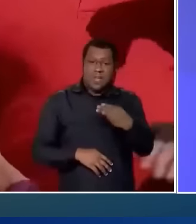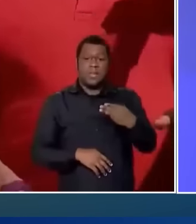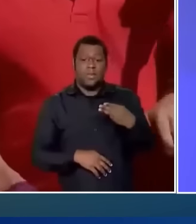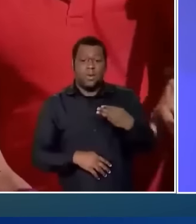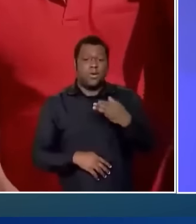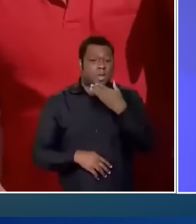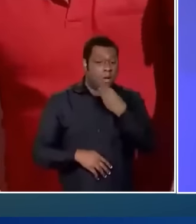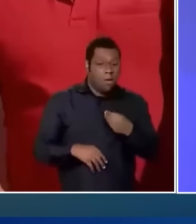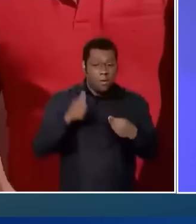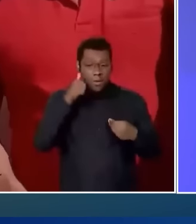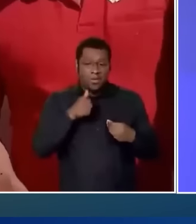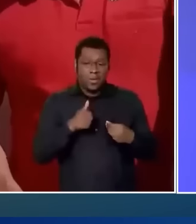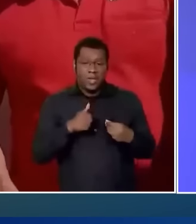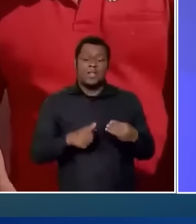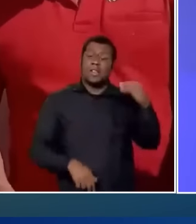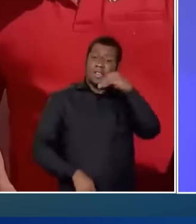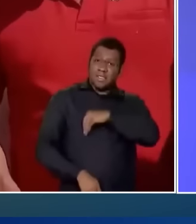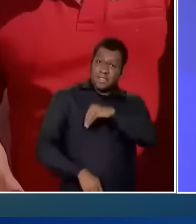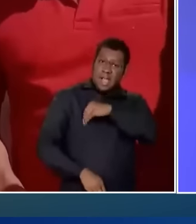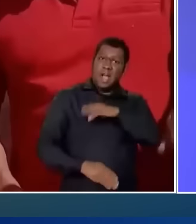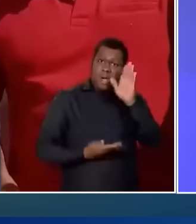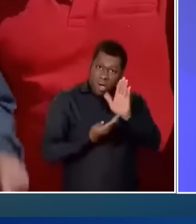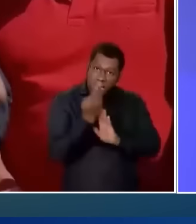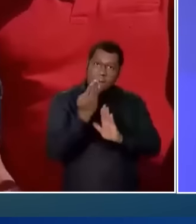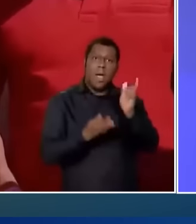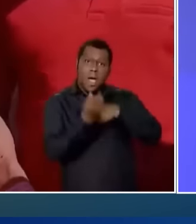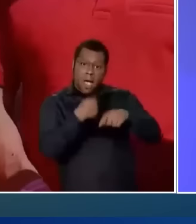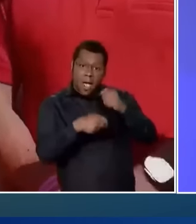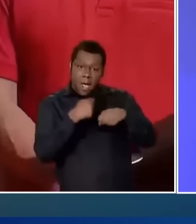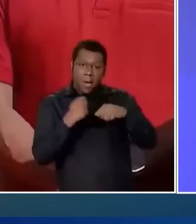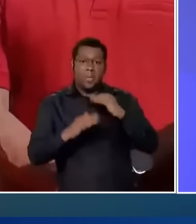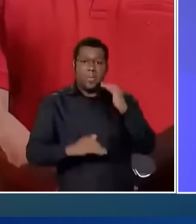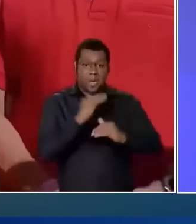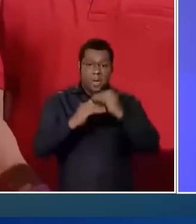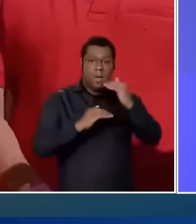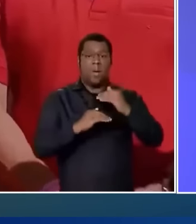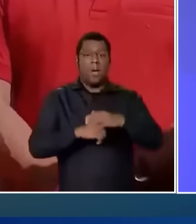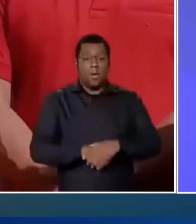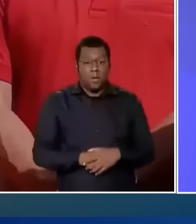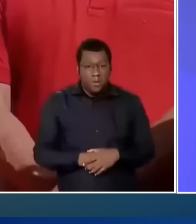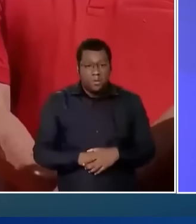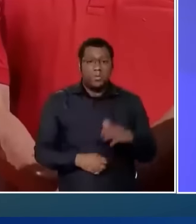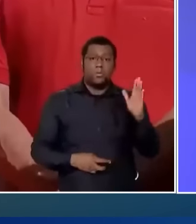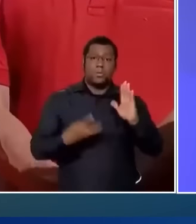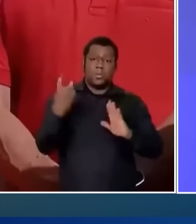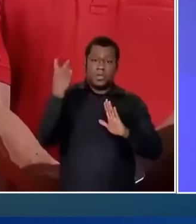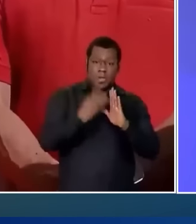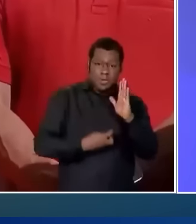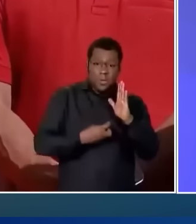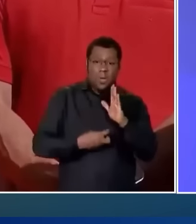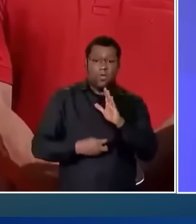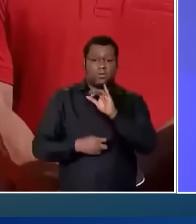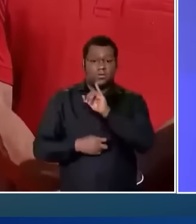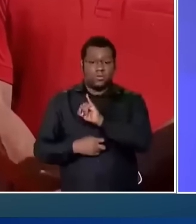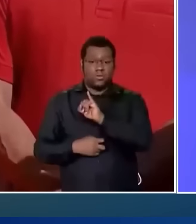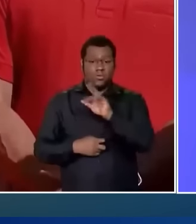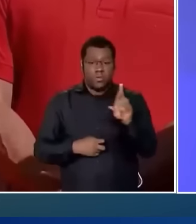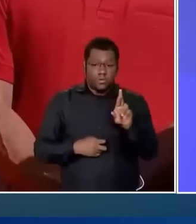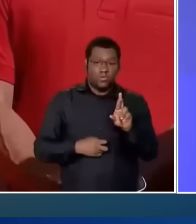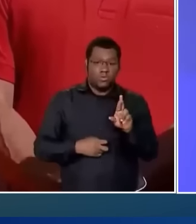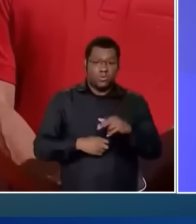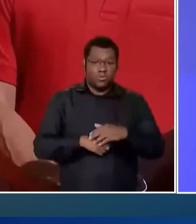econômica, a despeito dessa seara tá absolutamente contemplada no governo Lula. O governo Lula vem fazendo um governo